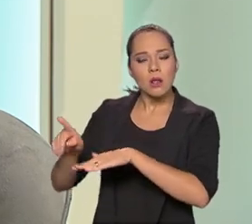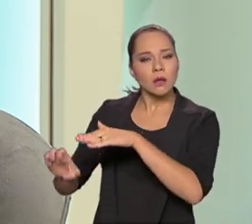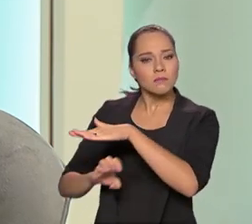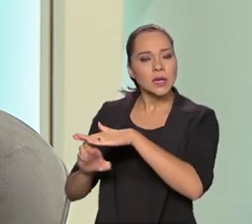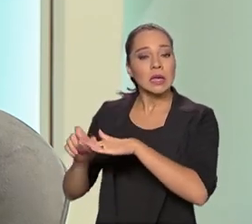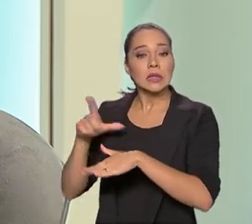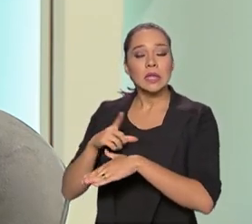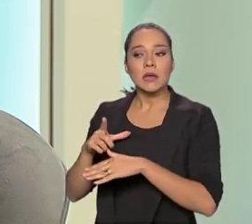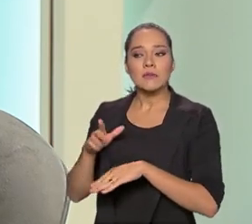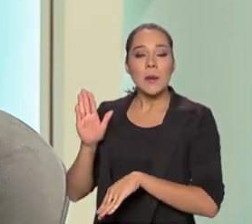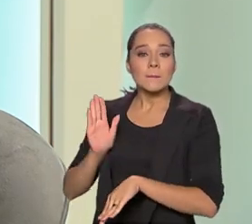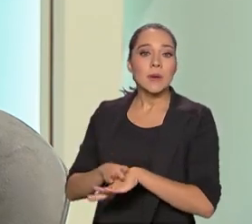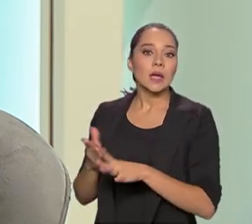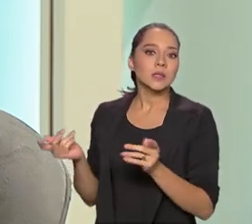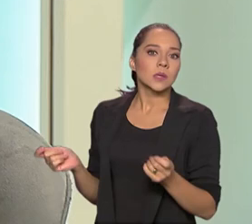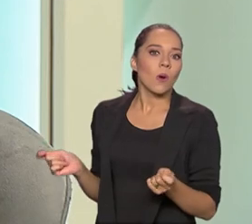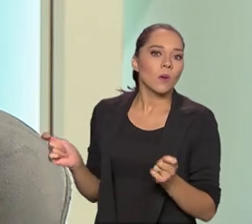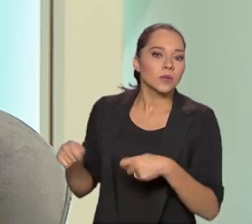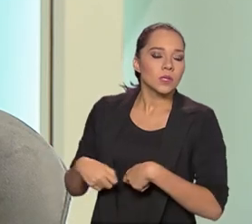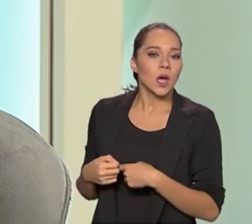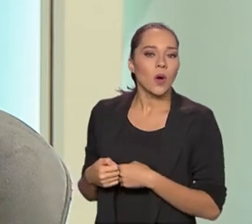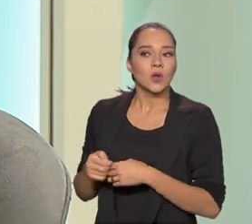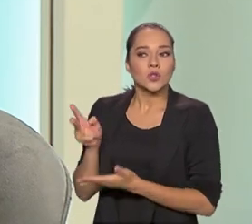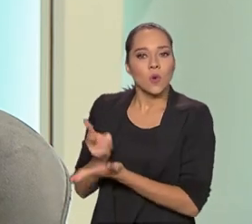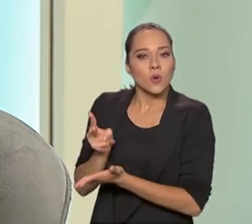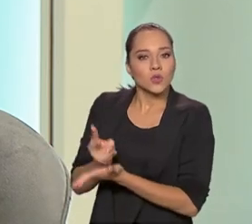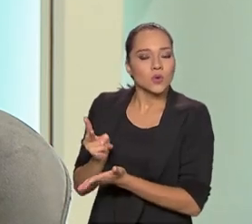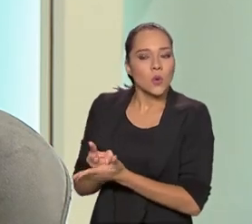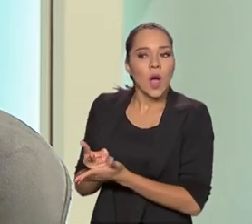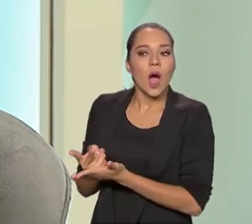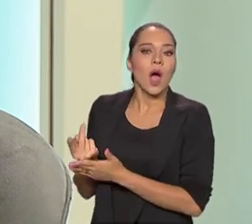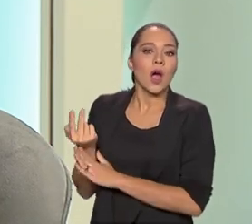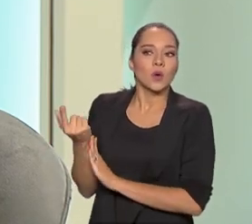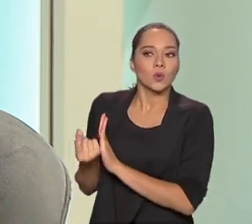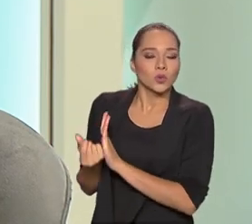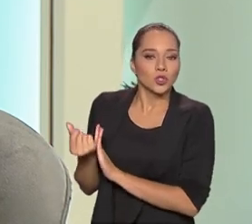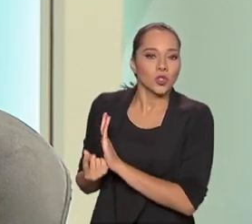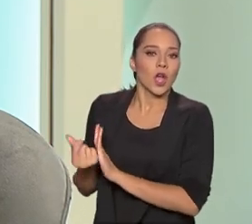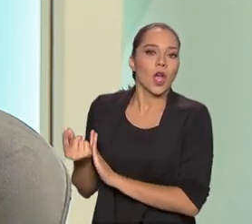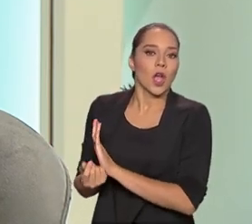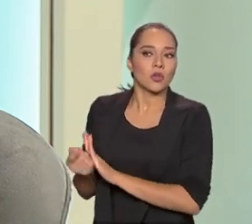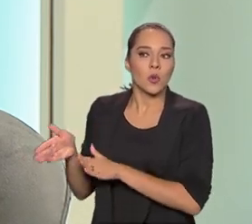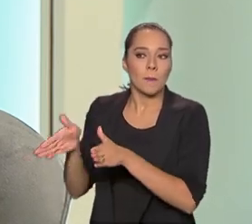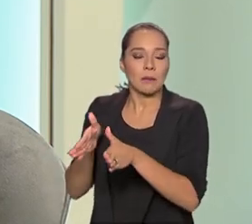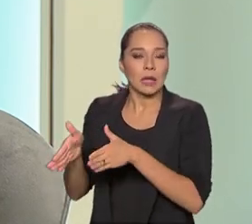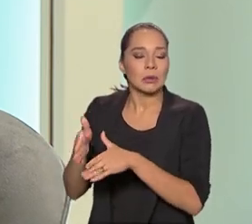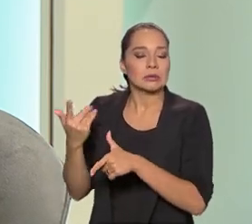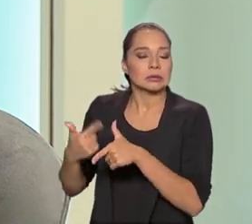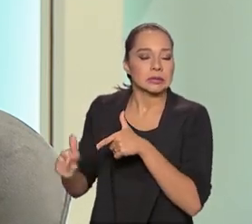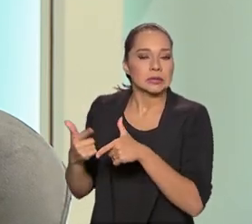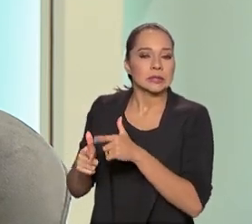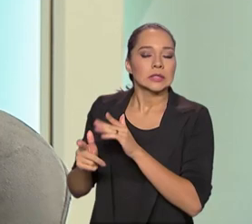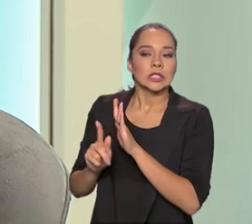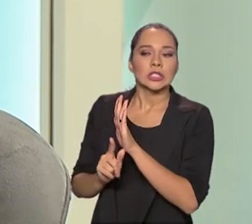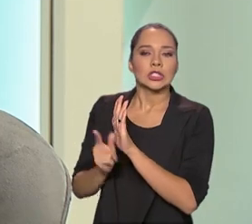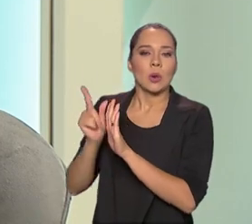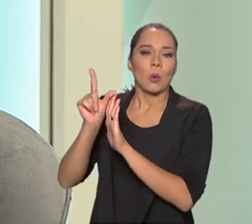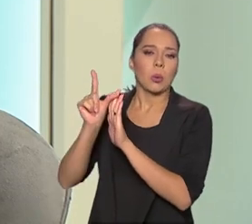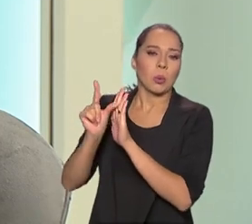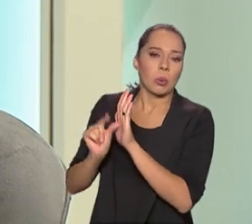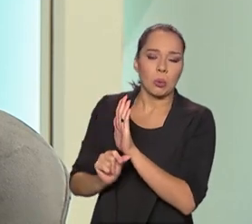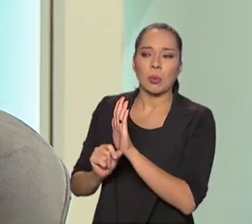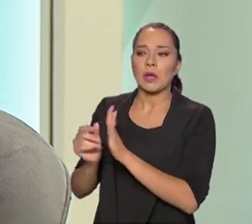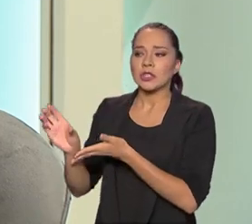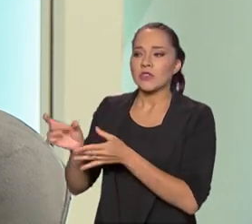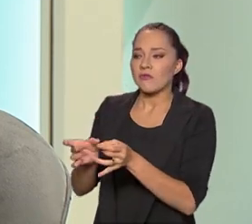terem maiores condições de se manterem capitalizadas durante aquele período crítico de queda de receitas e